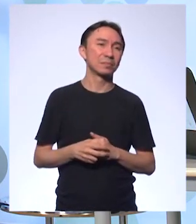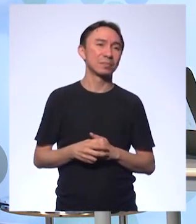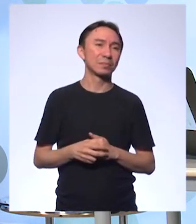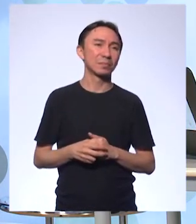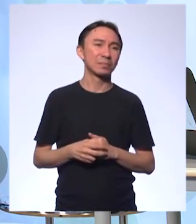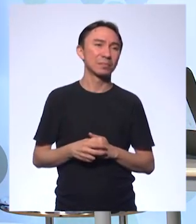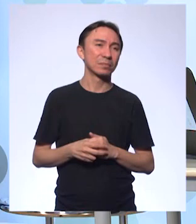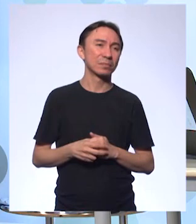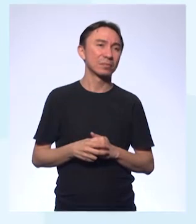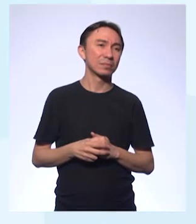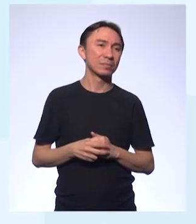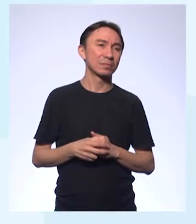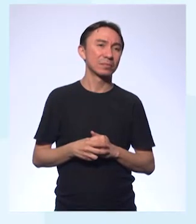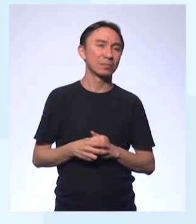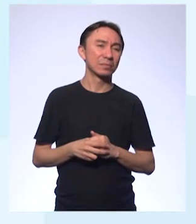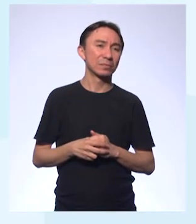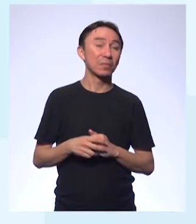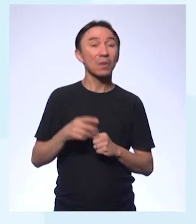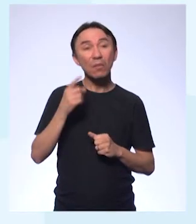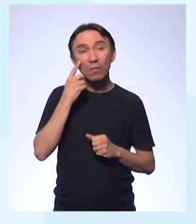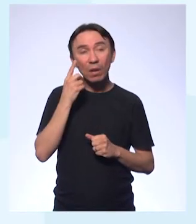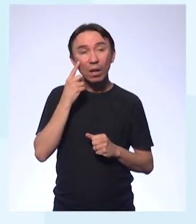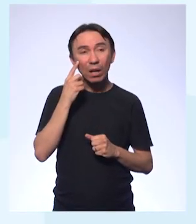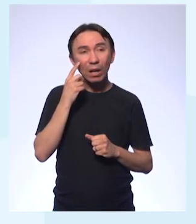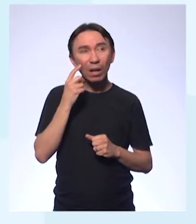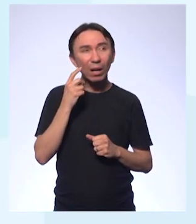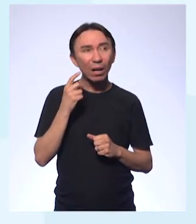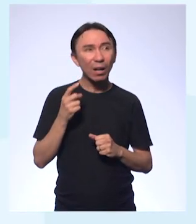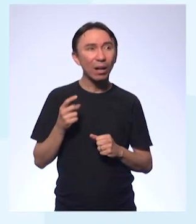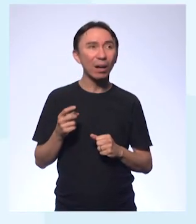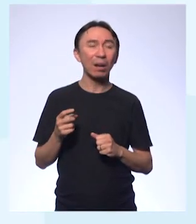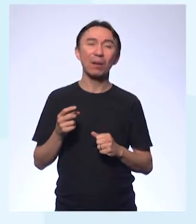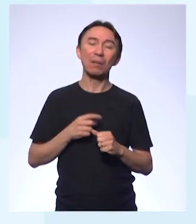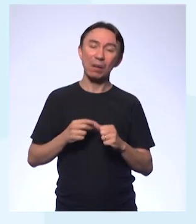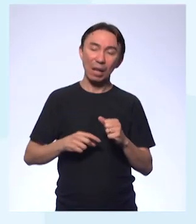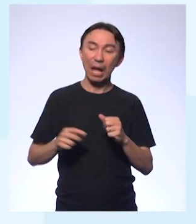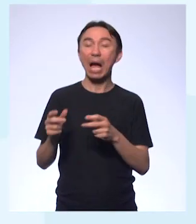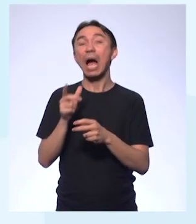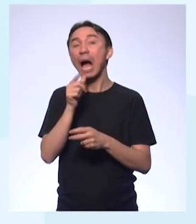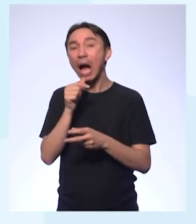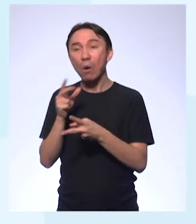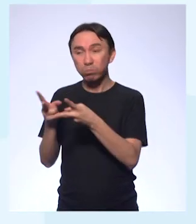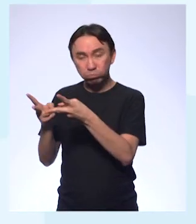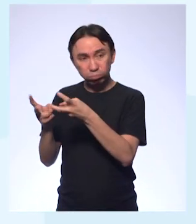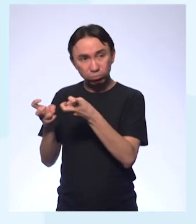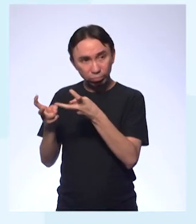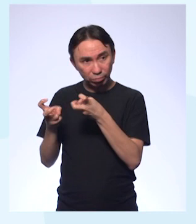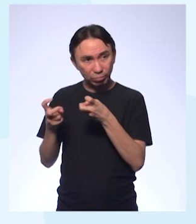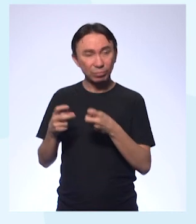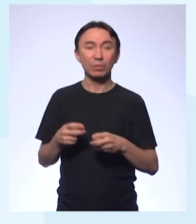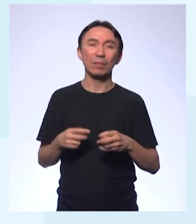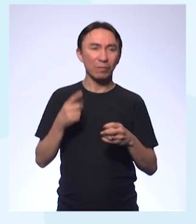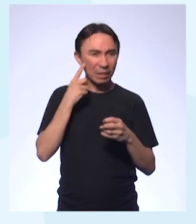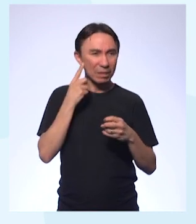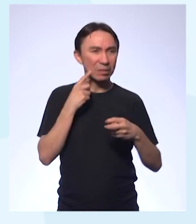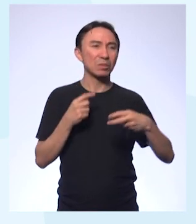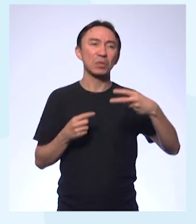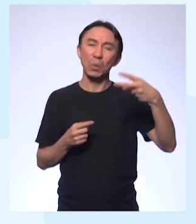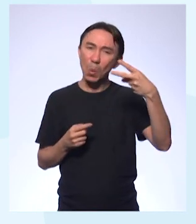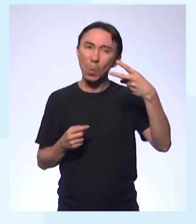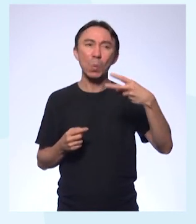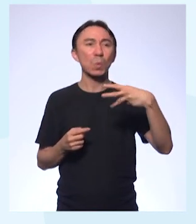certo. Então, eu fiz a correção. Ó, o que eu fiz? Captei a água, fiz a coagulação,